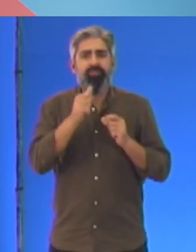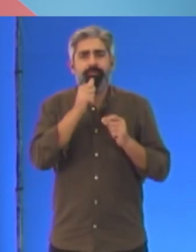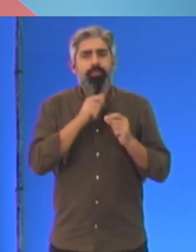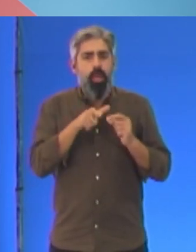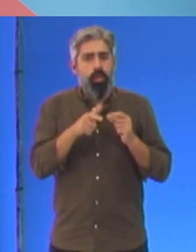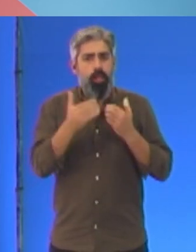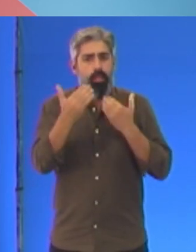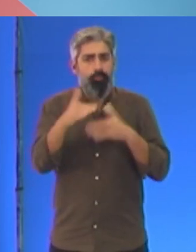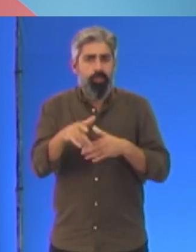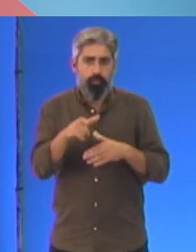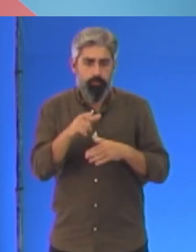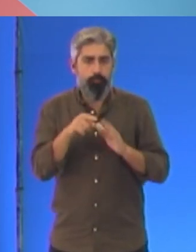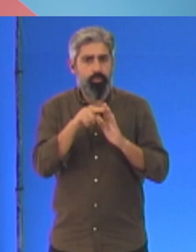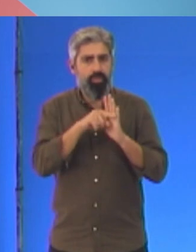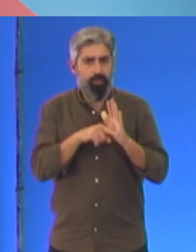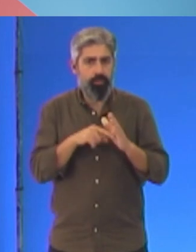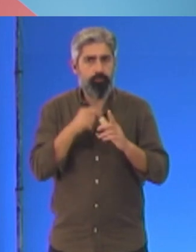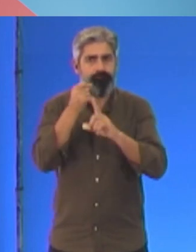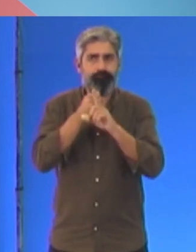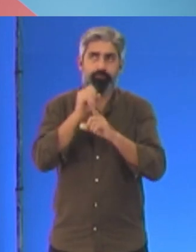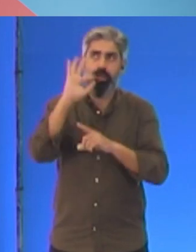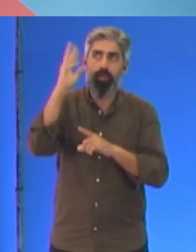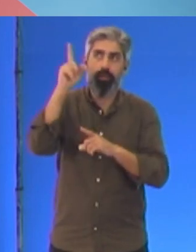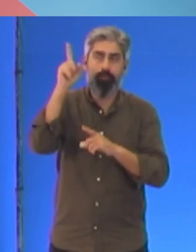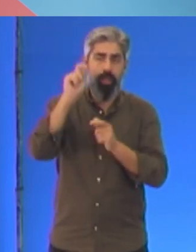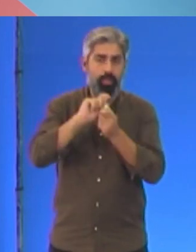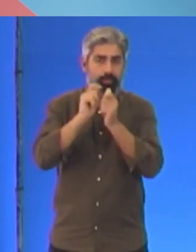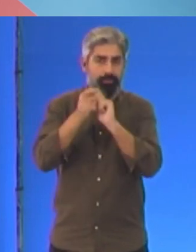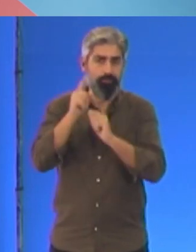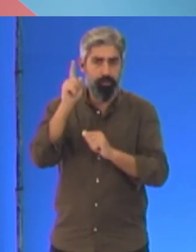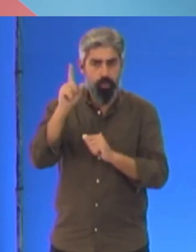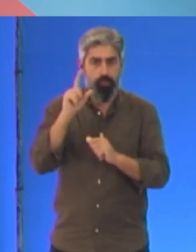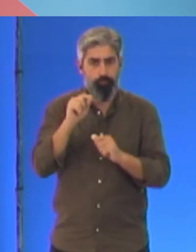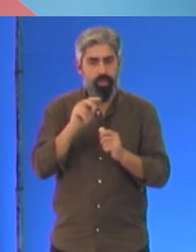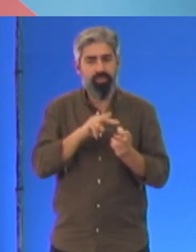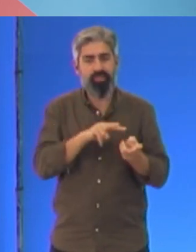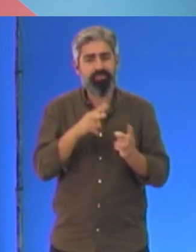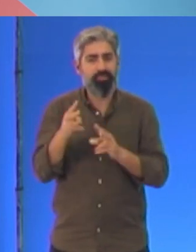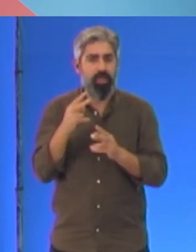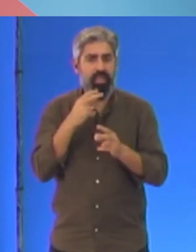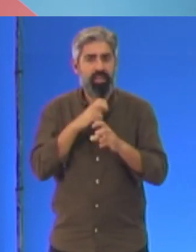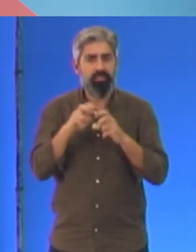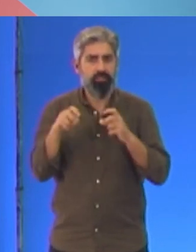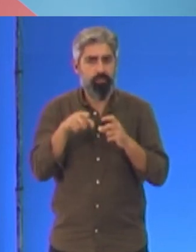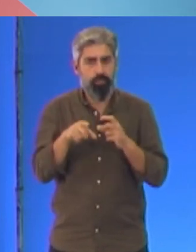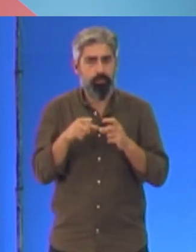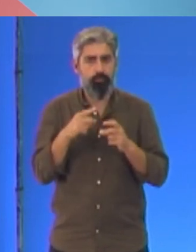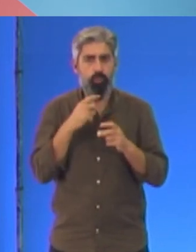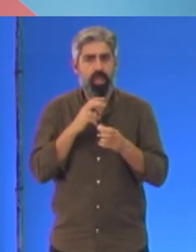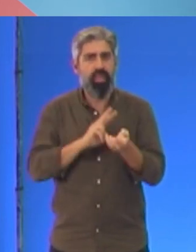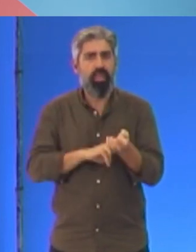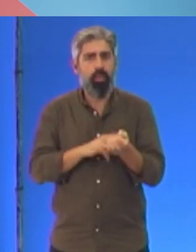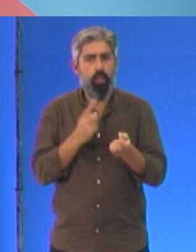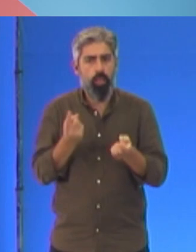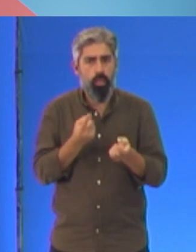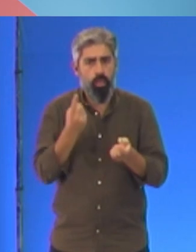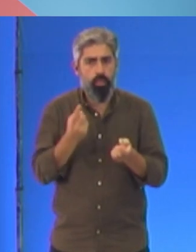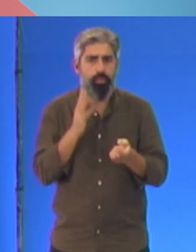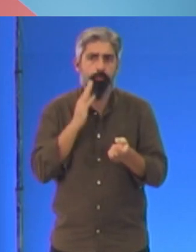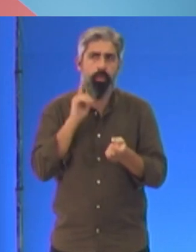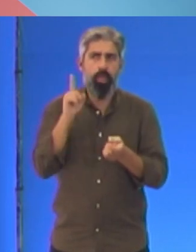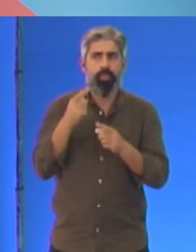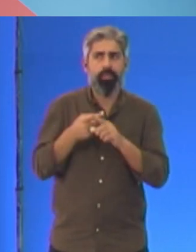limite essencial deixar que as medidas de combate às alterações climáticas e do avanço da transição energética continuem ao ritmo do interesse